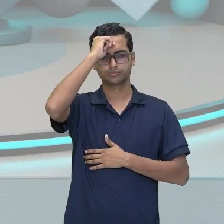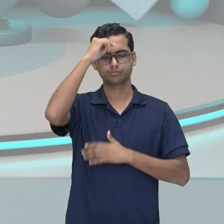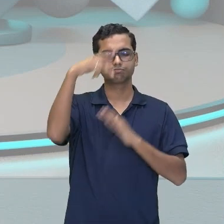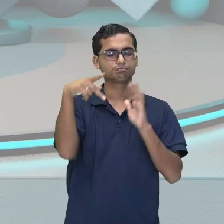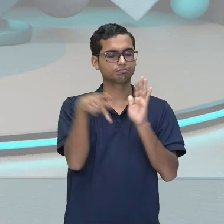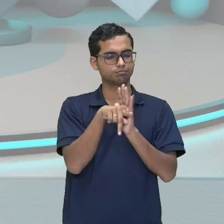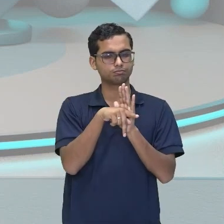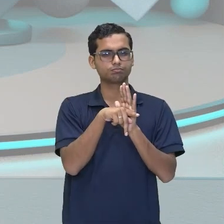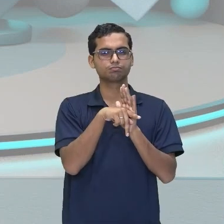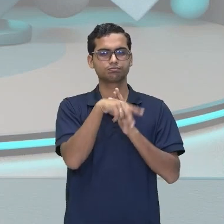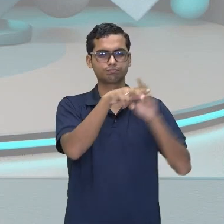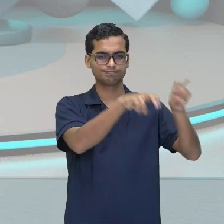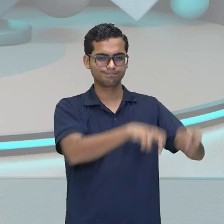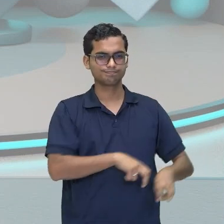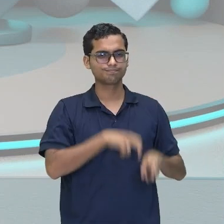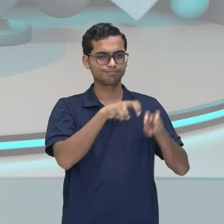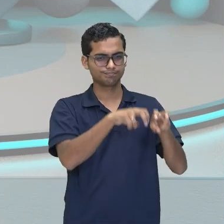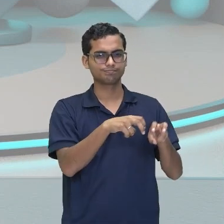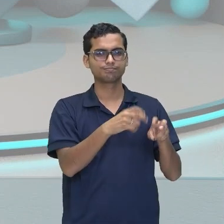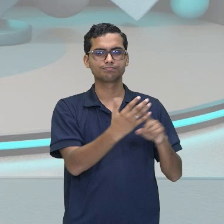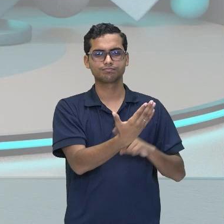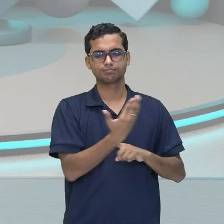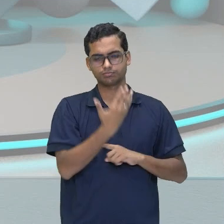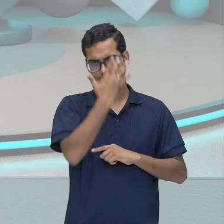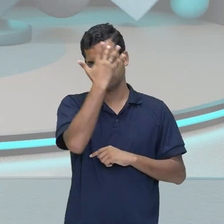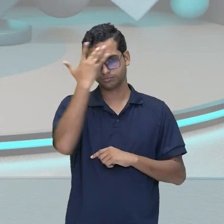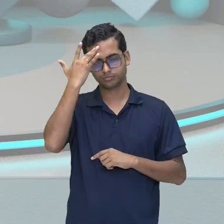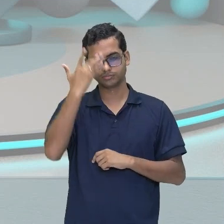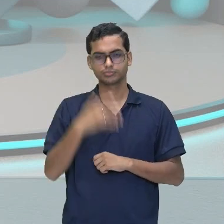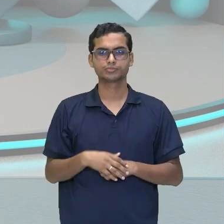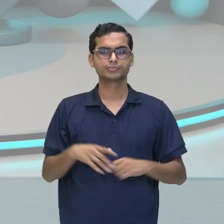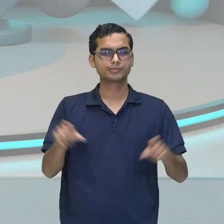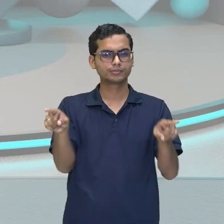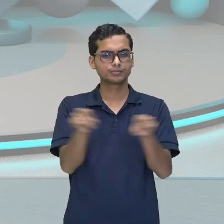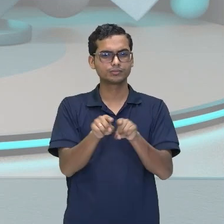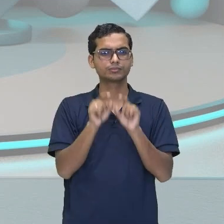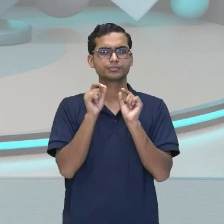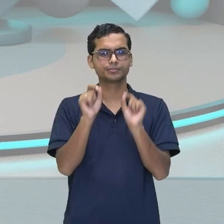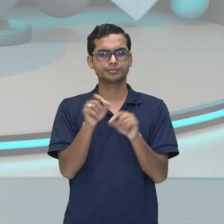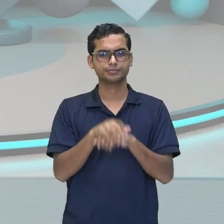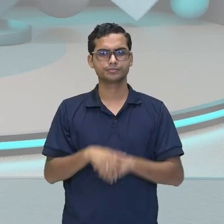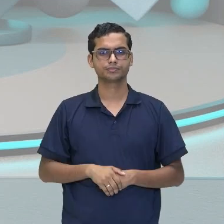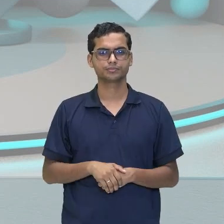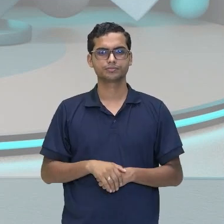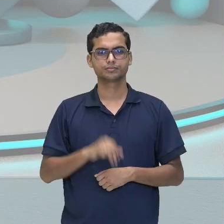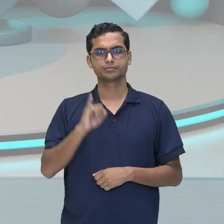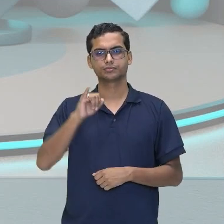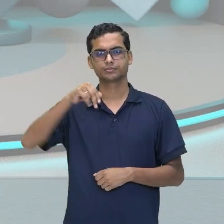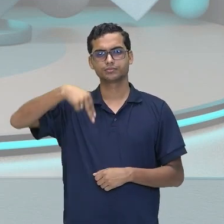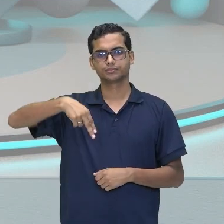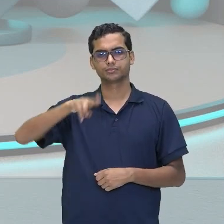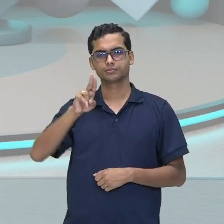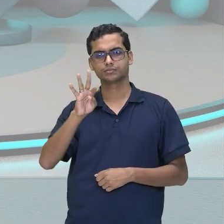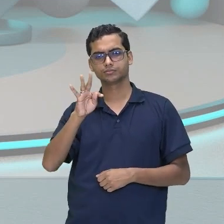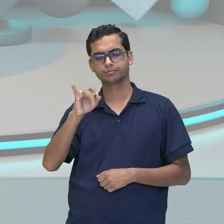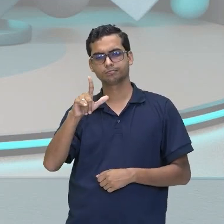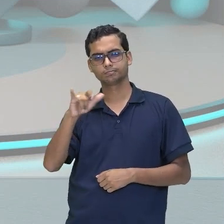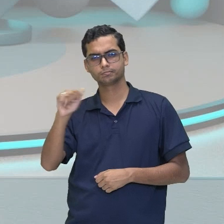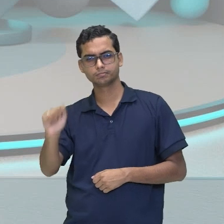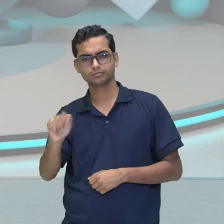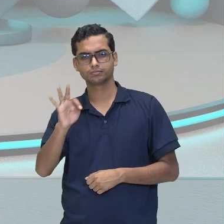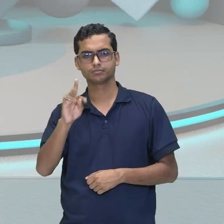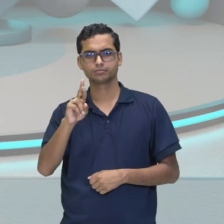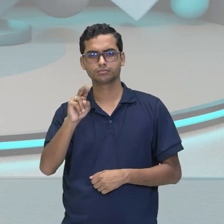né? Também cortar o que é inútil, inutilia truncati. Todas essas palavras,